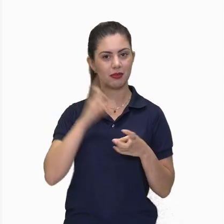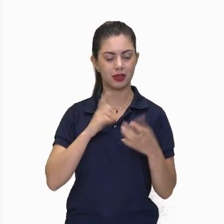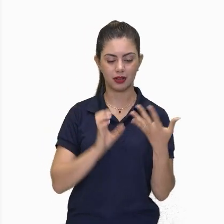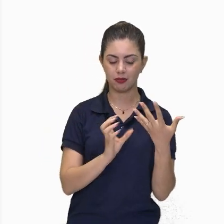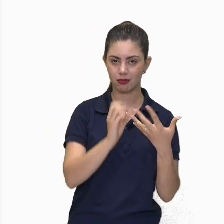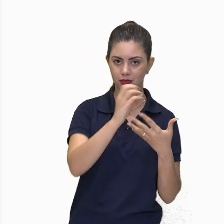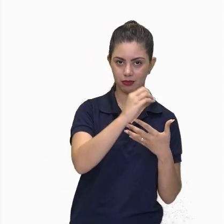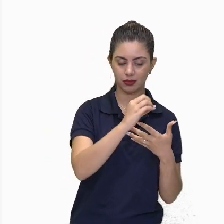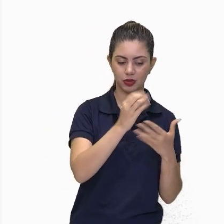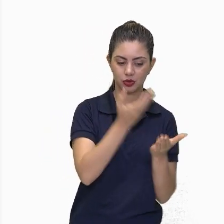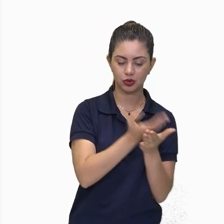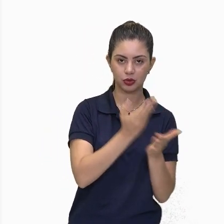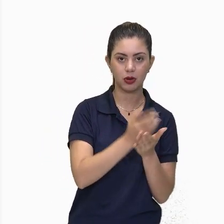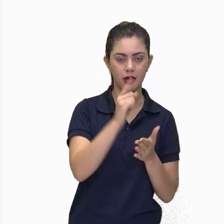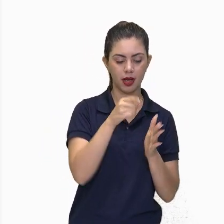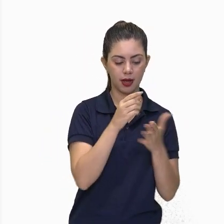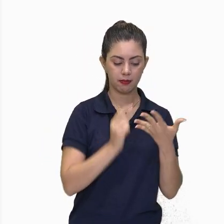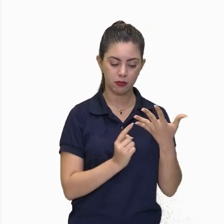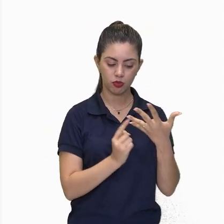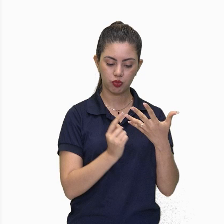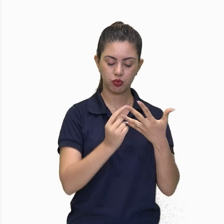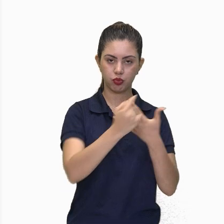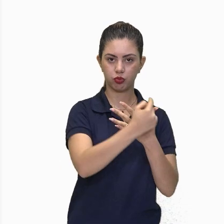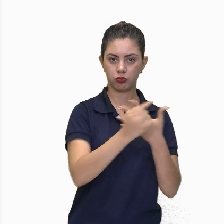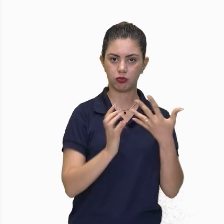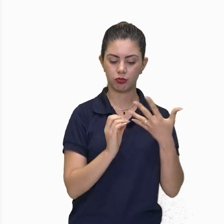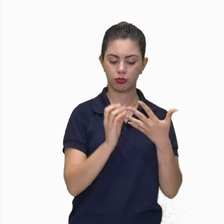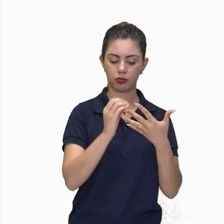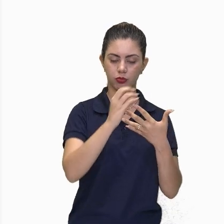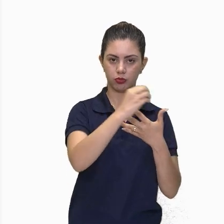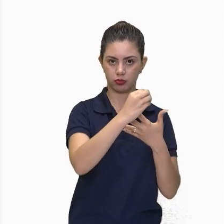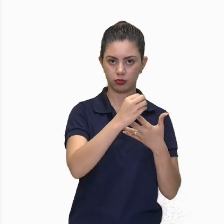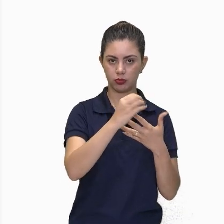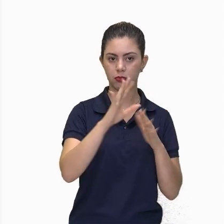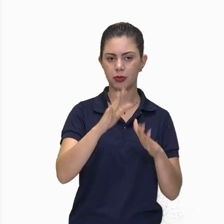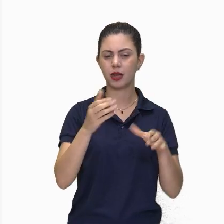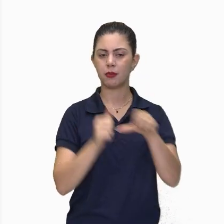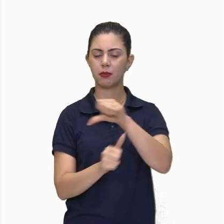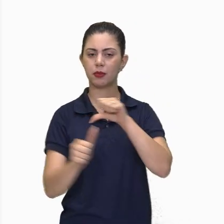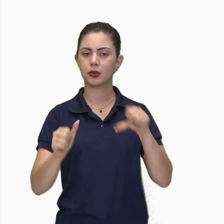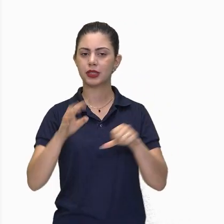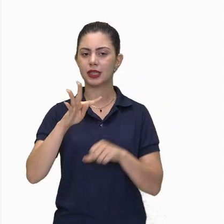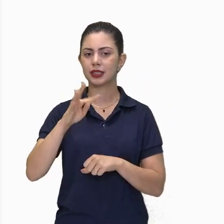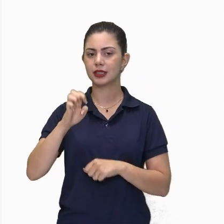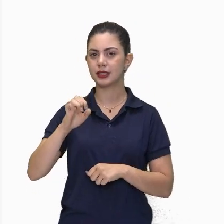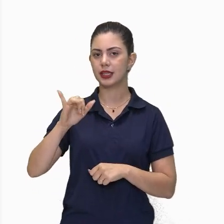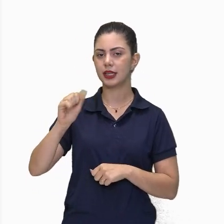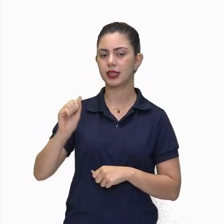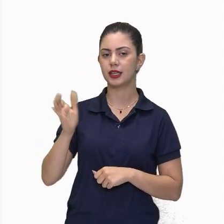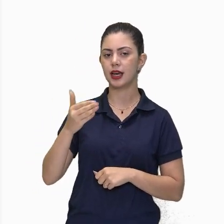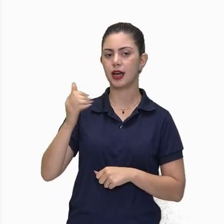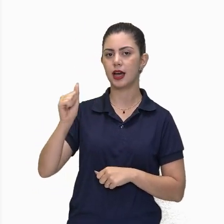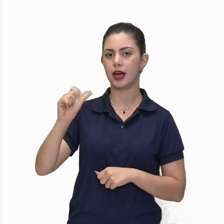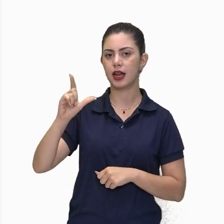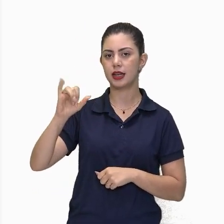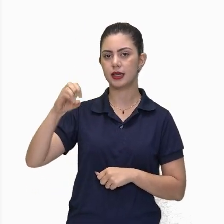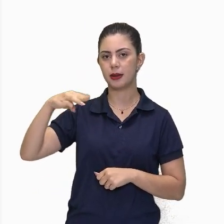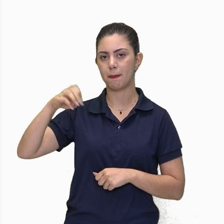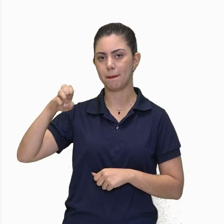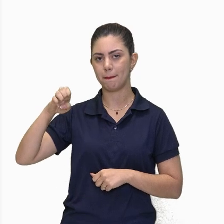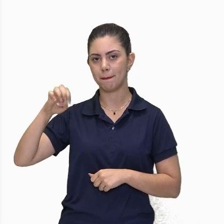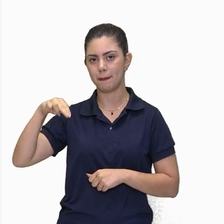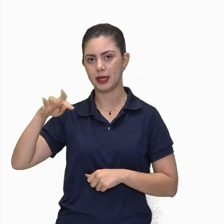alimentar, que ela é linear. Quando falamos de teia alimentar, estamos falando de várias cadeias alimentares acontecendo